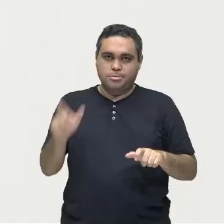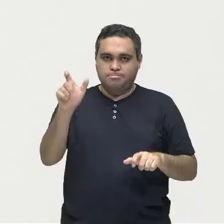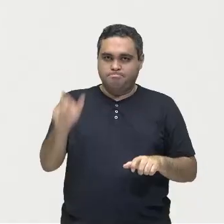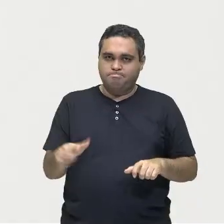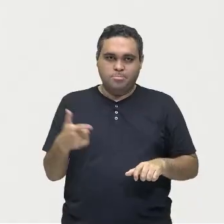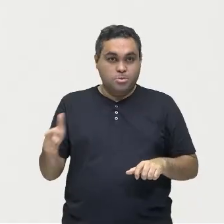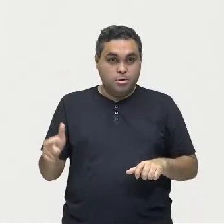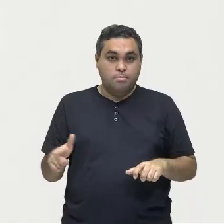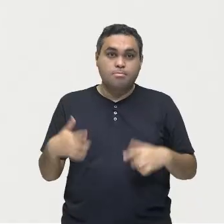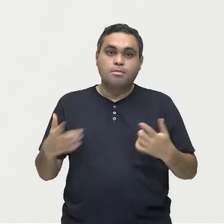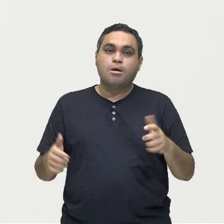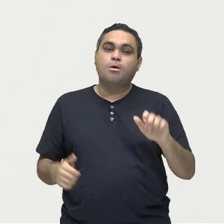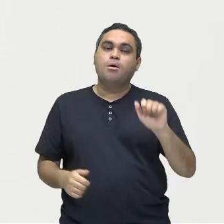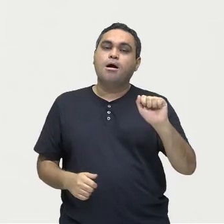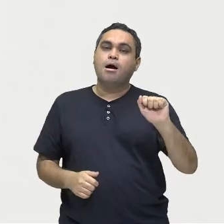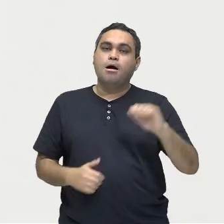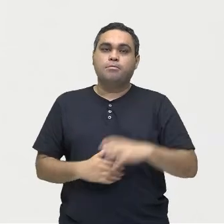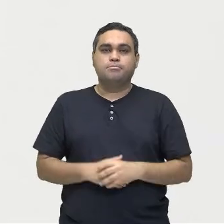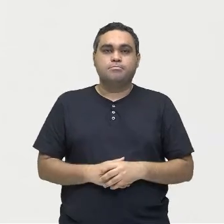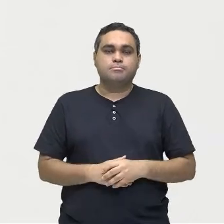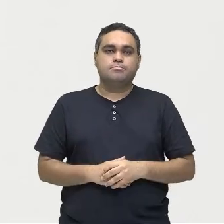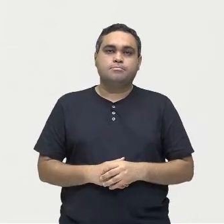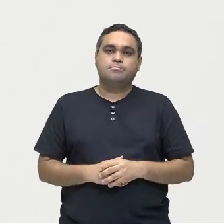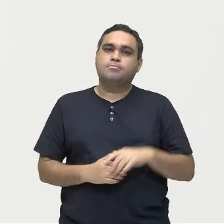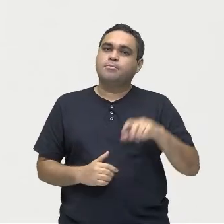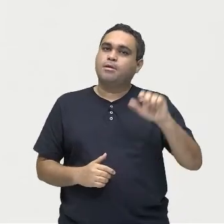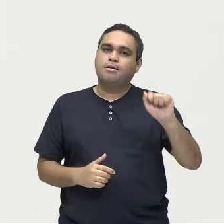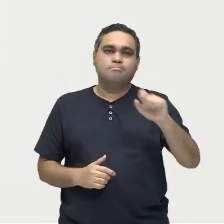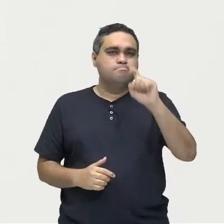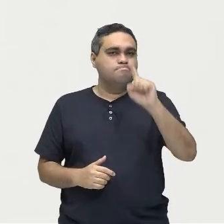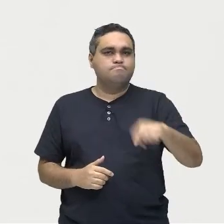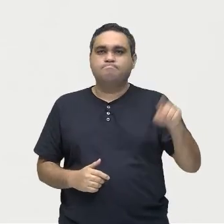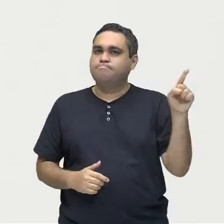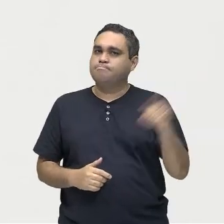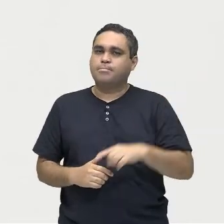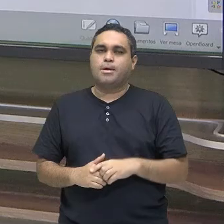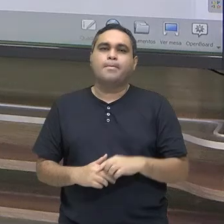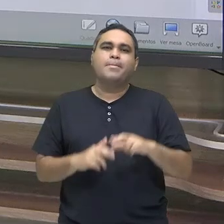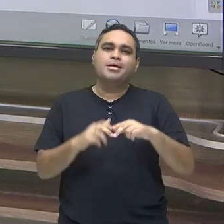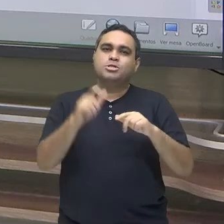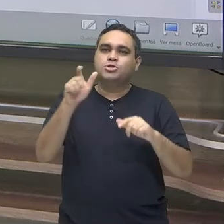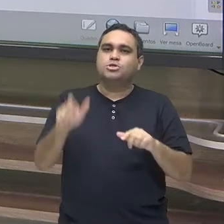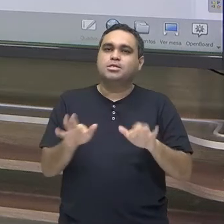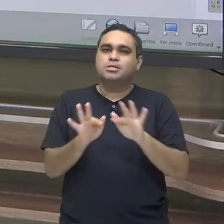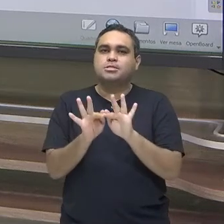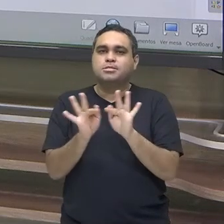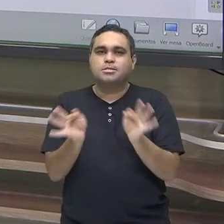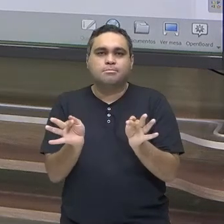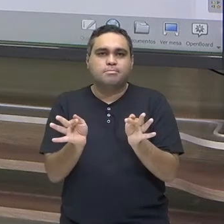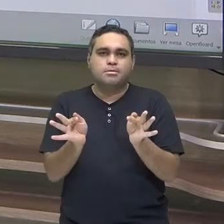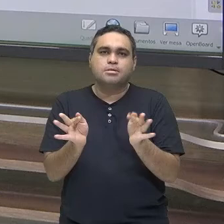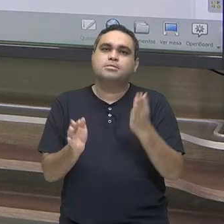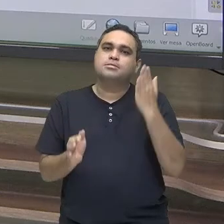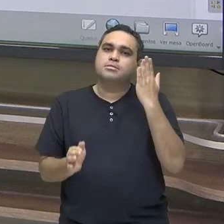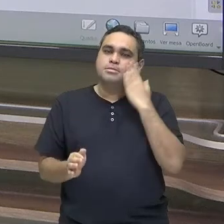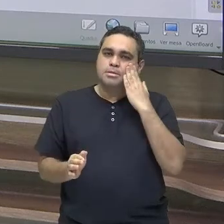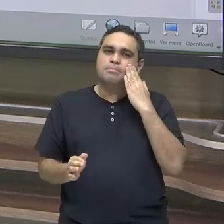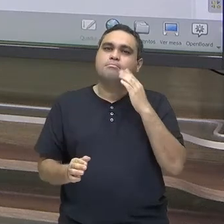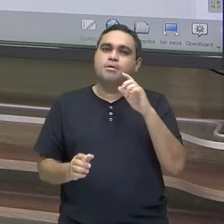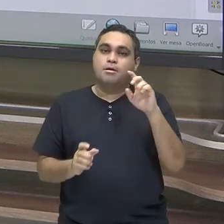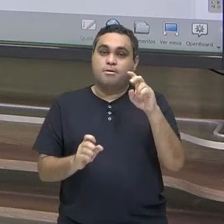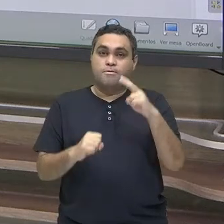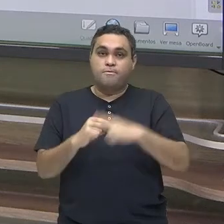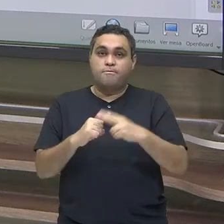assim, letra A, sujeito simples. Então você já elimina, porque você já sabe que o verbo ser, no sentido de tempo,